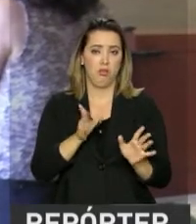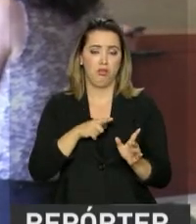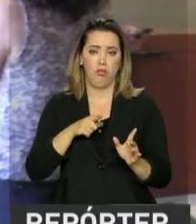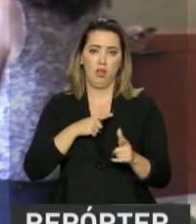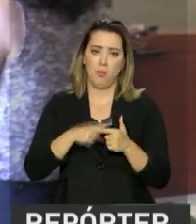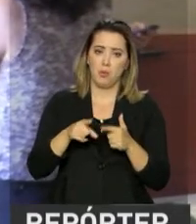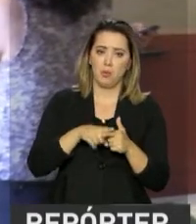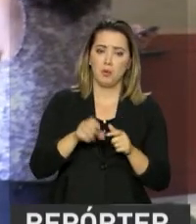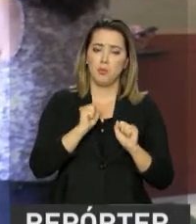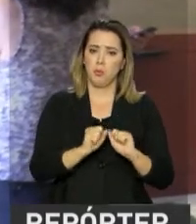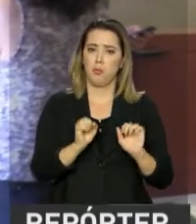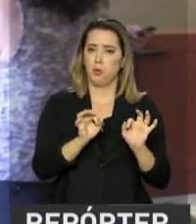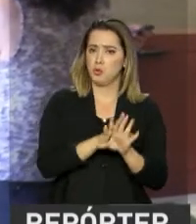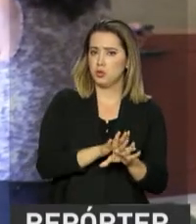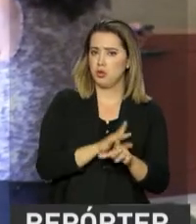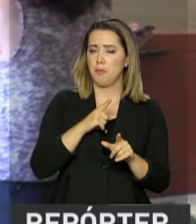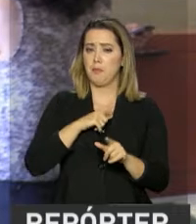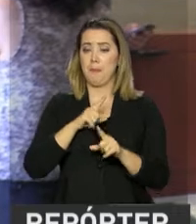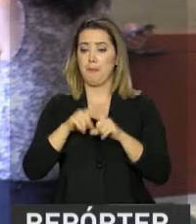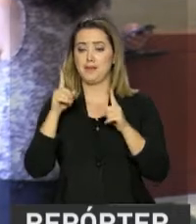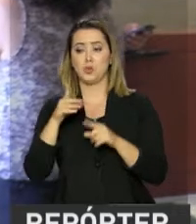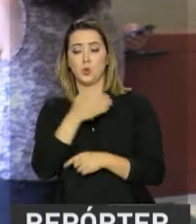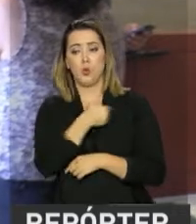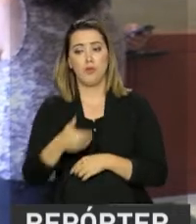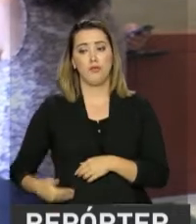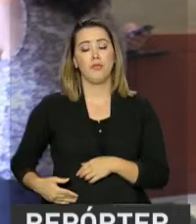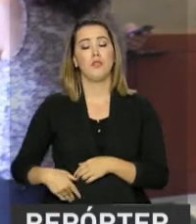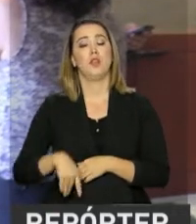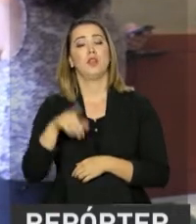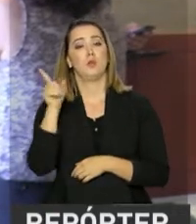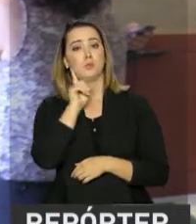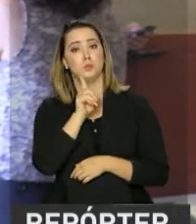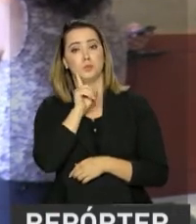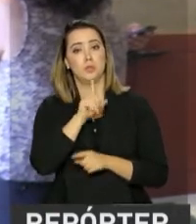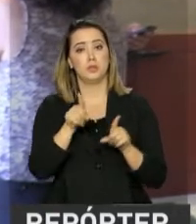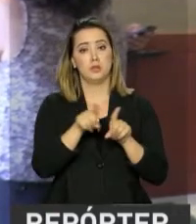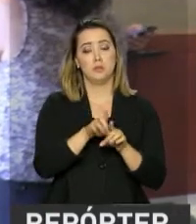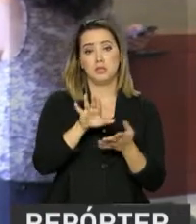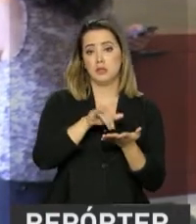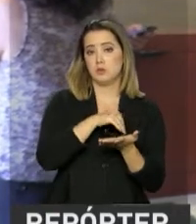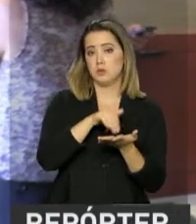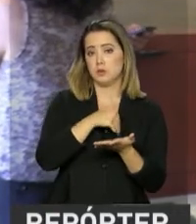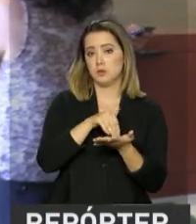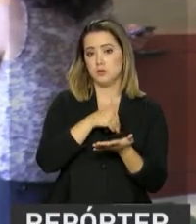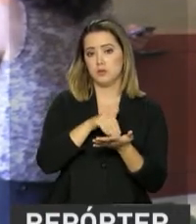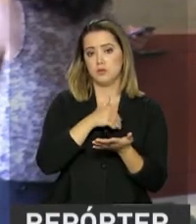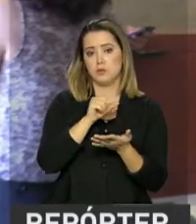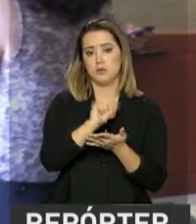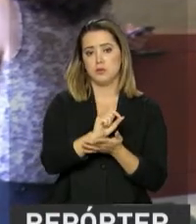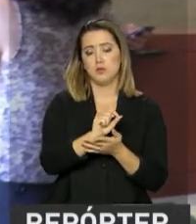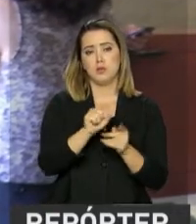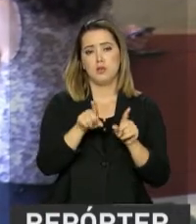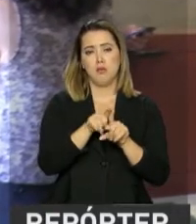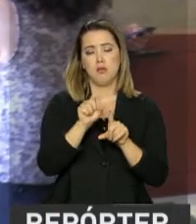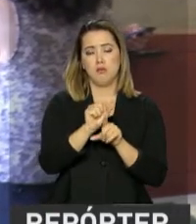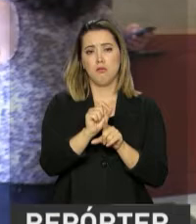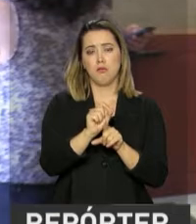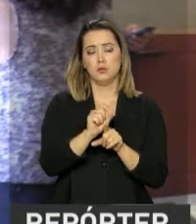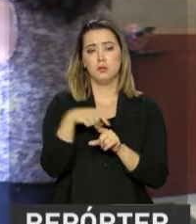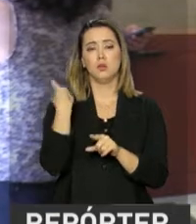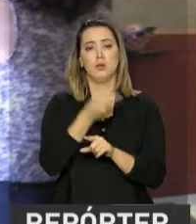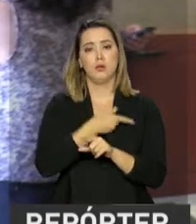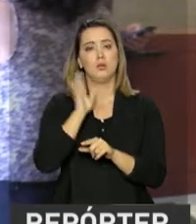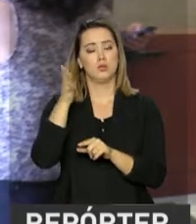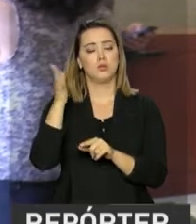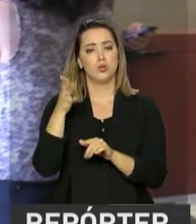importante é que há por parte do governo americano principalmente por parte do secretário só no período que há aqui nós